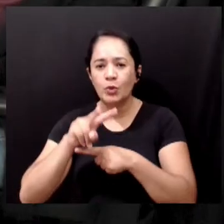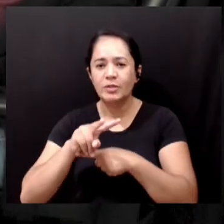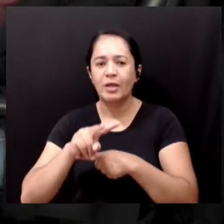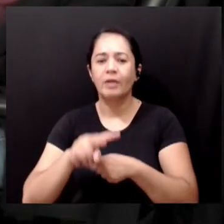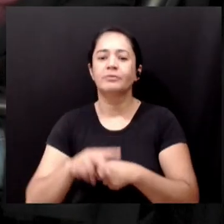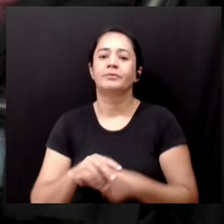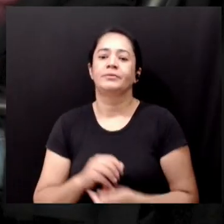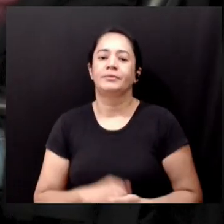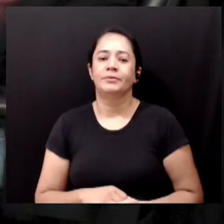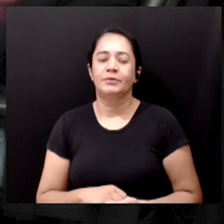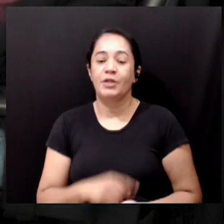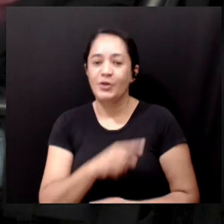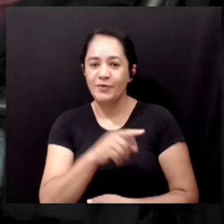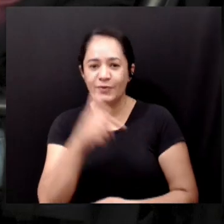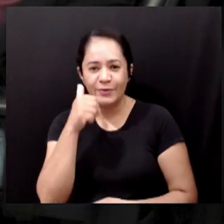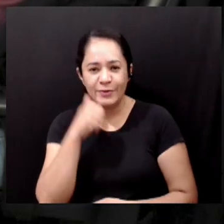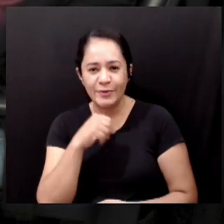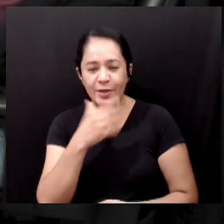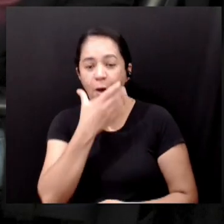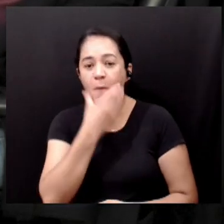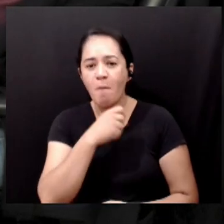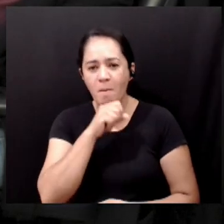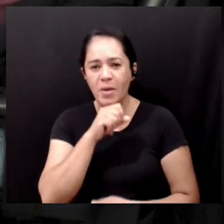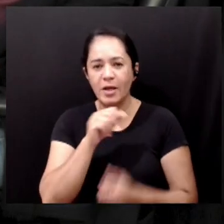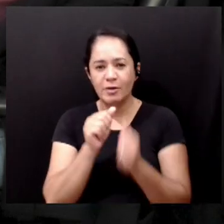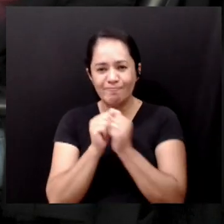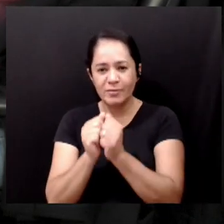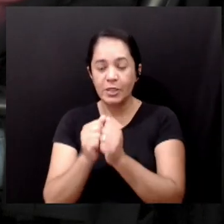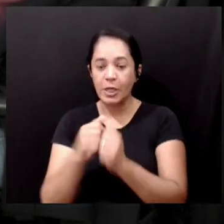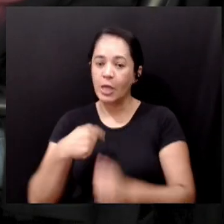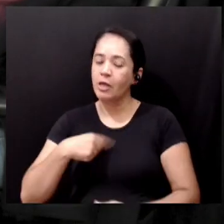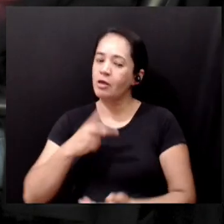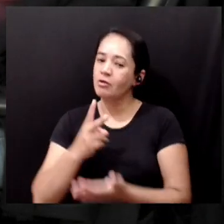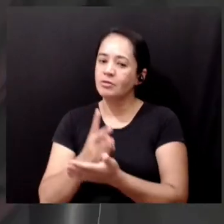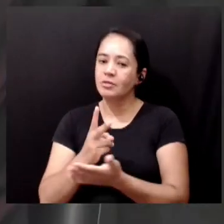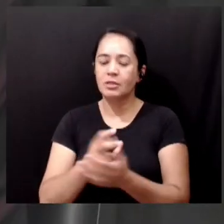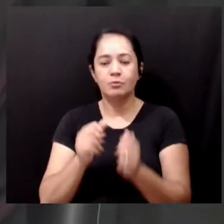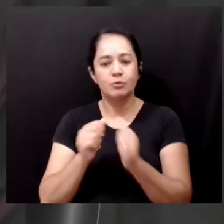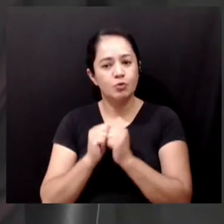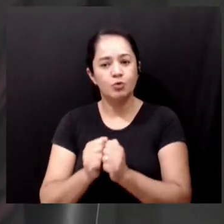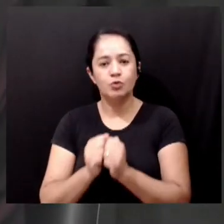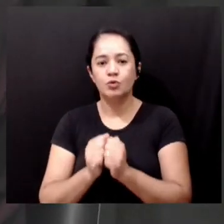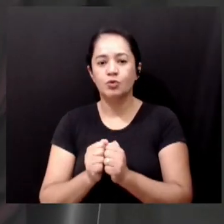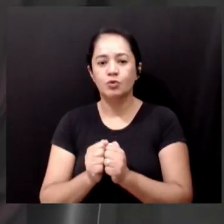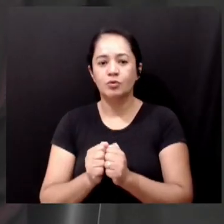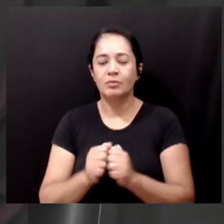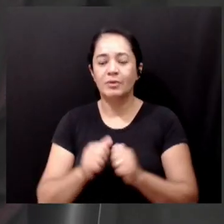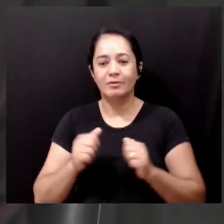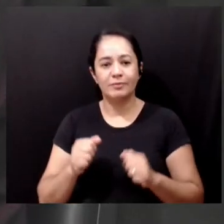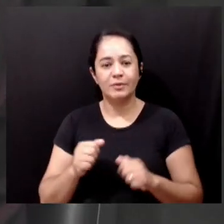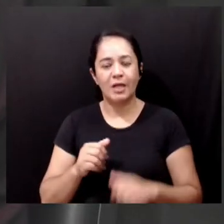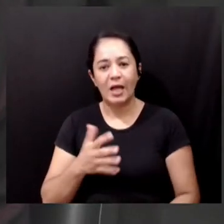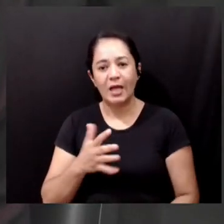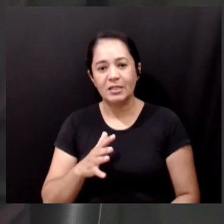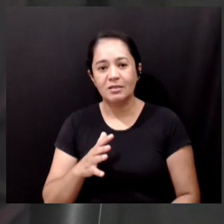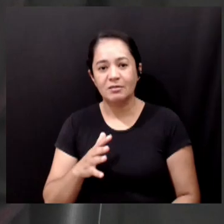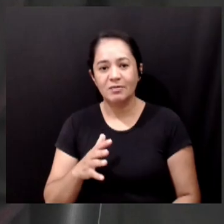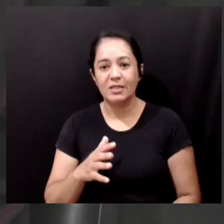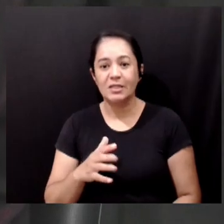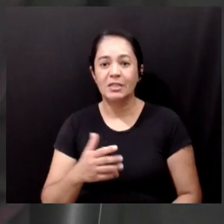pai companheiro? Procuro sempre estar com ela. Sim, A atividade às vezes não deixa. sim. Às vezes